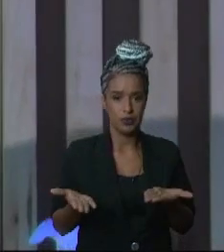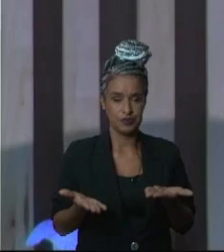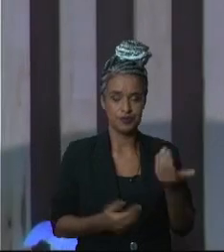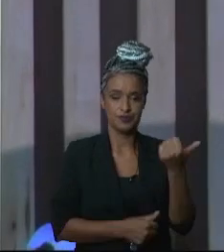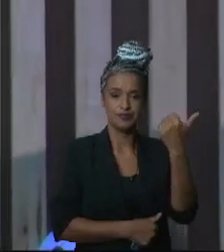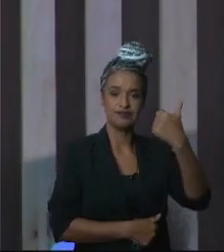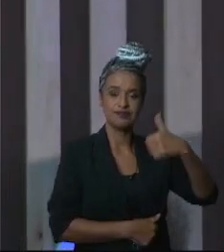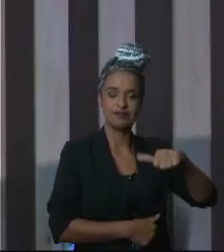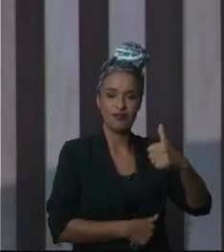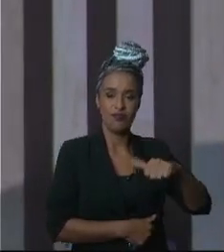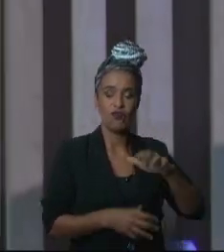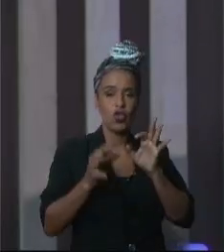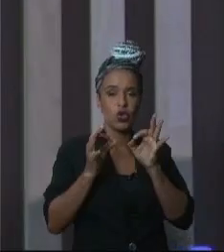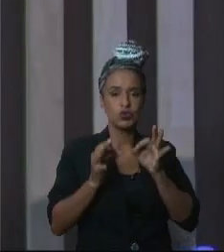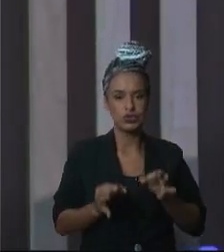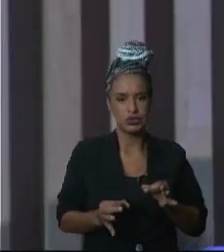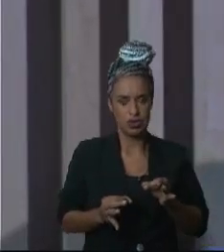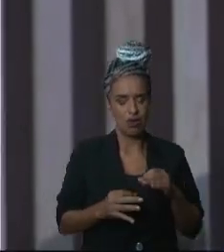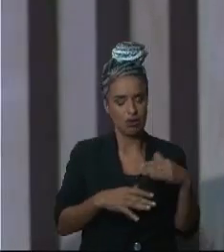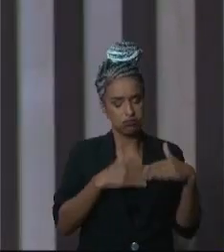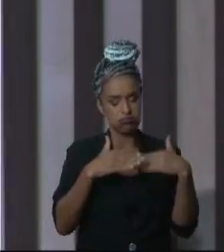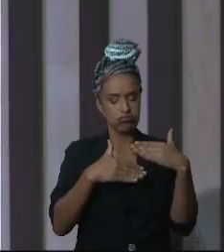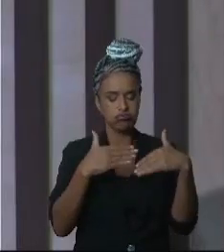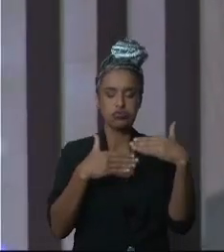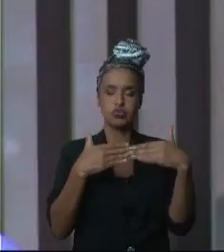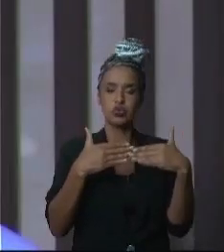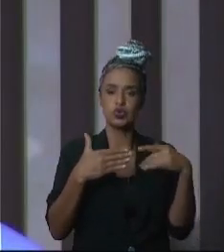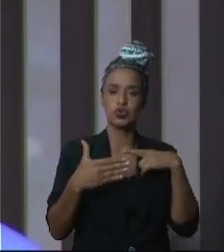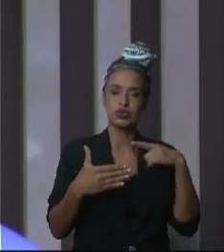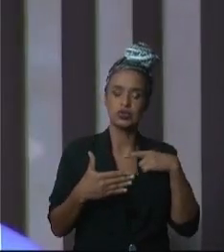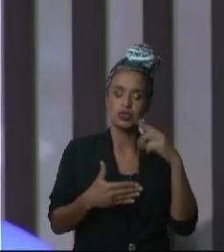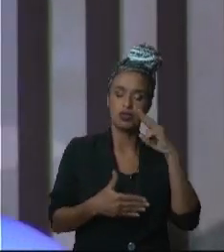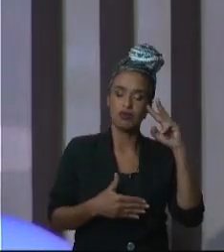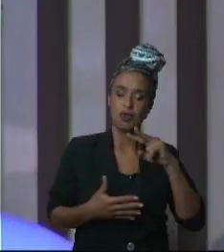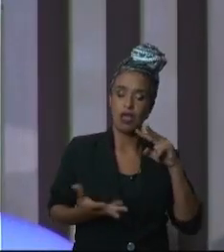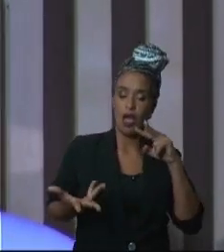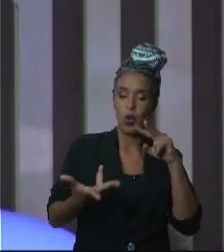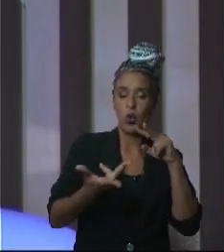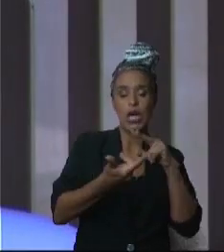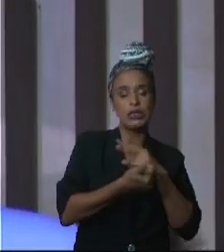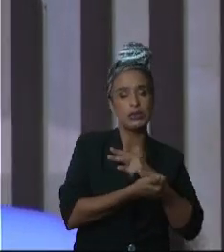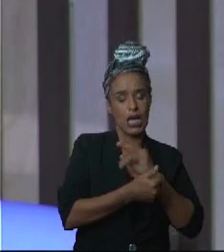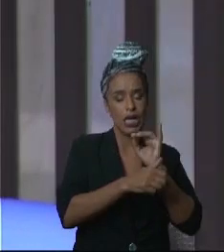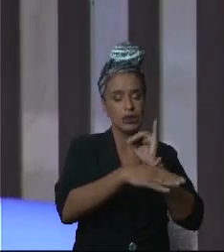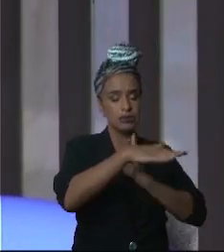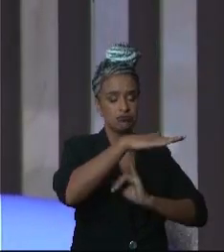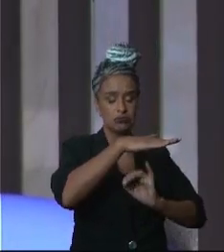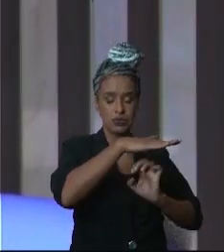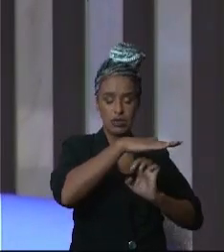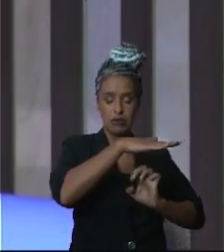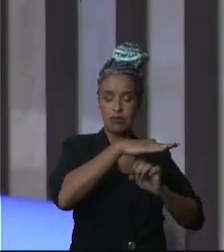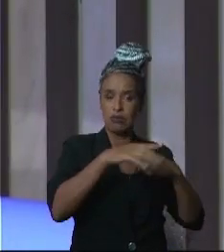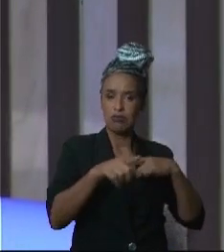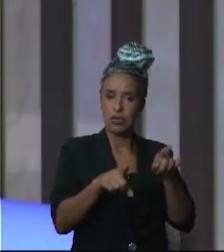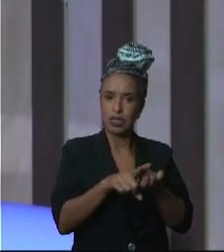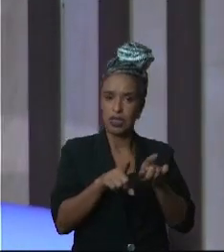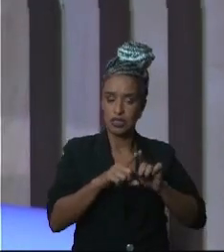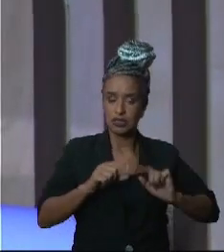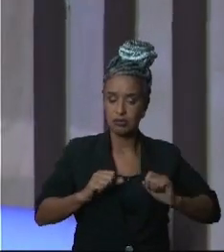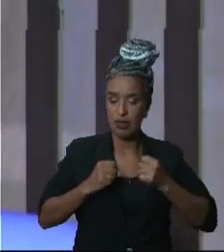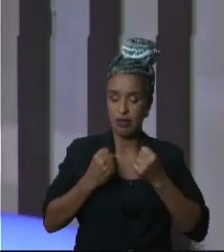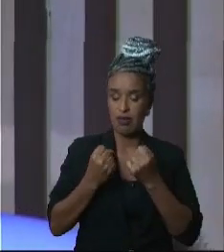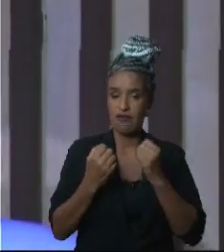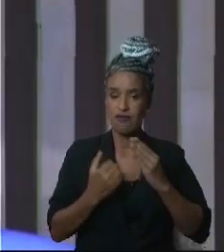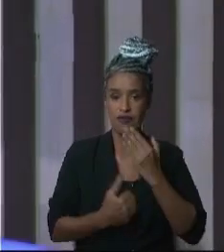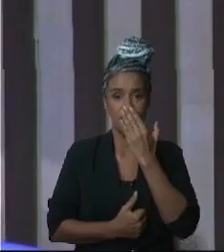de forma honesta e construtiva a eficácia dessas organizações para enfrentar esses